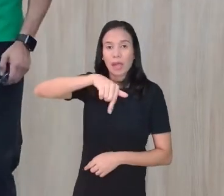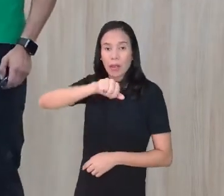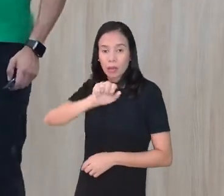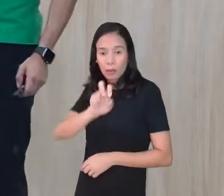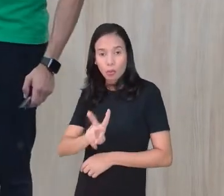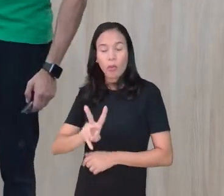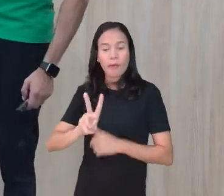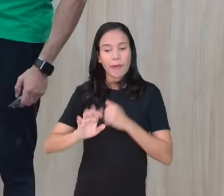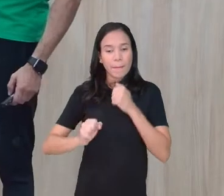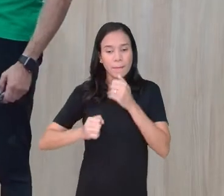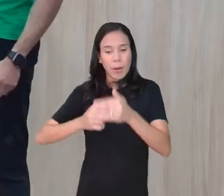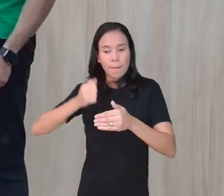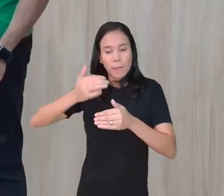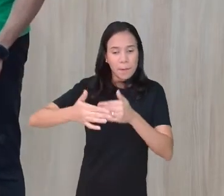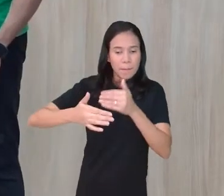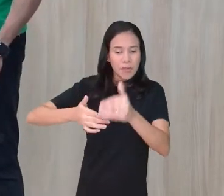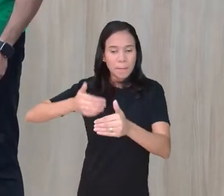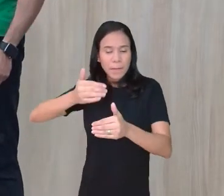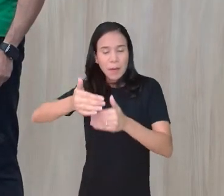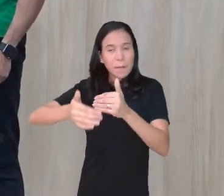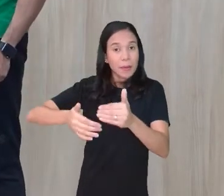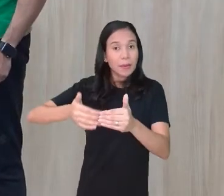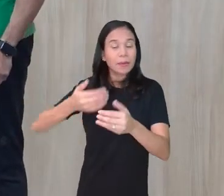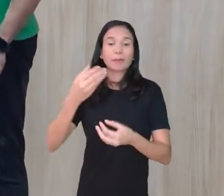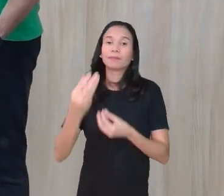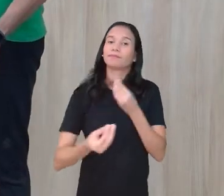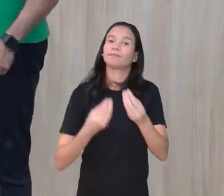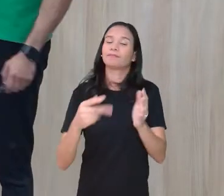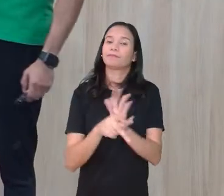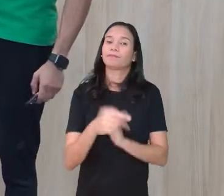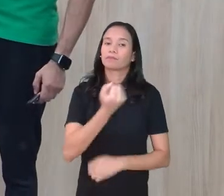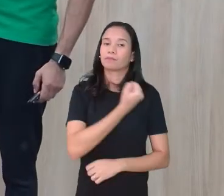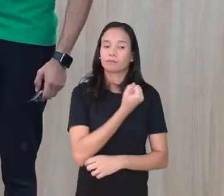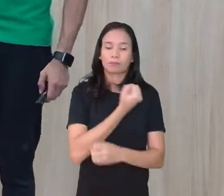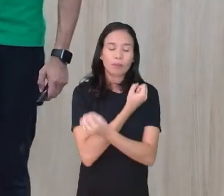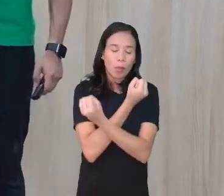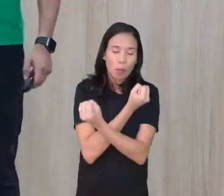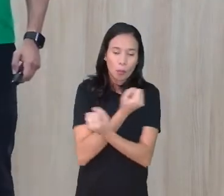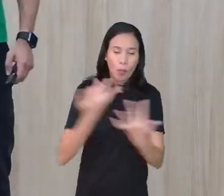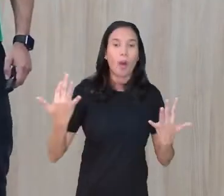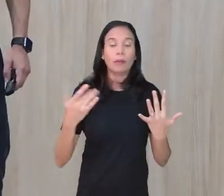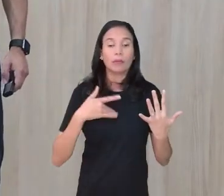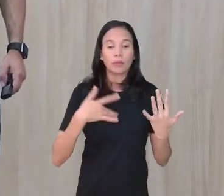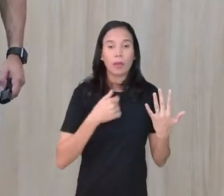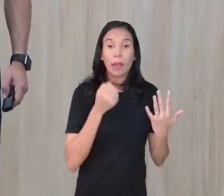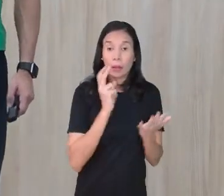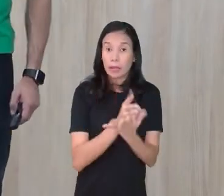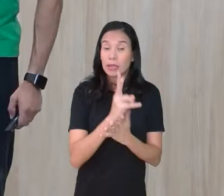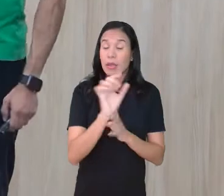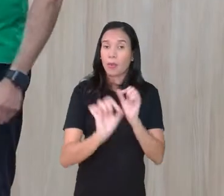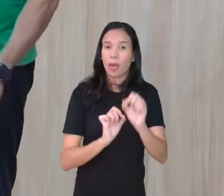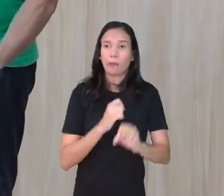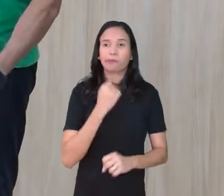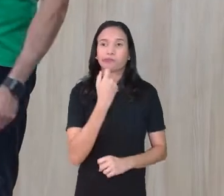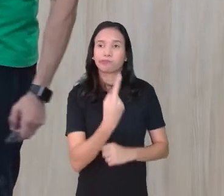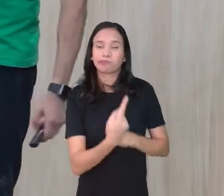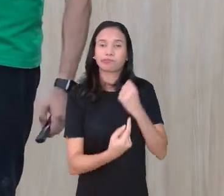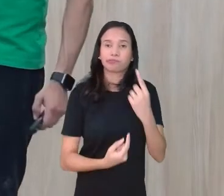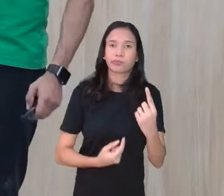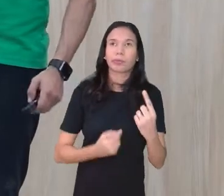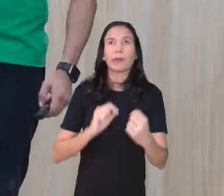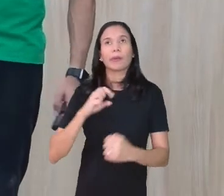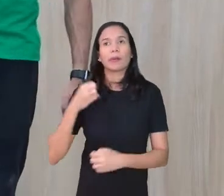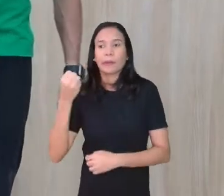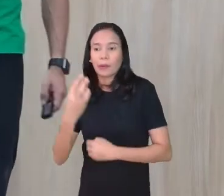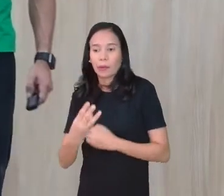72, tá? Então eu tenho aí uma sequência de vários números aí, sempre de 1 em 1, depois de 3 em